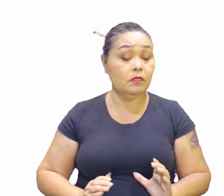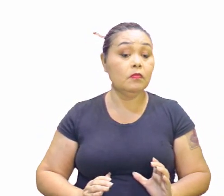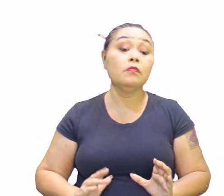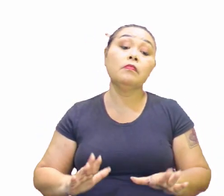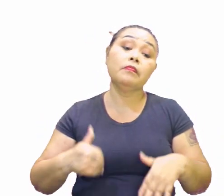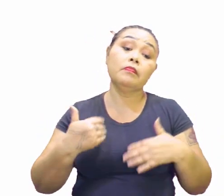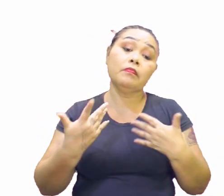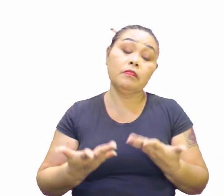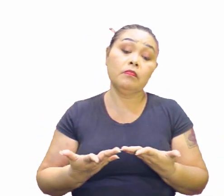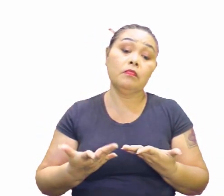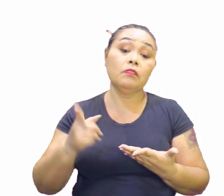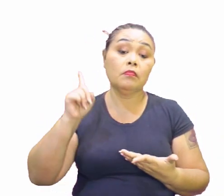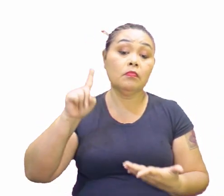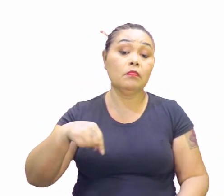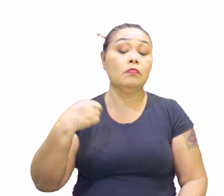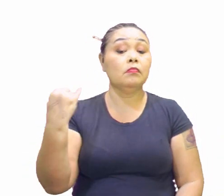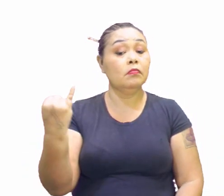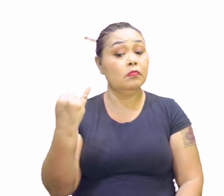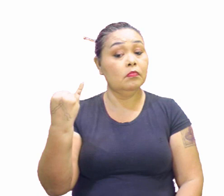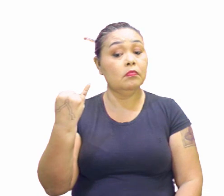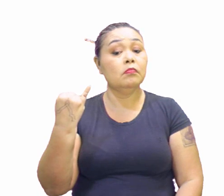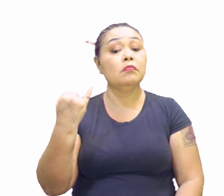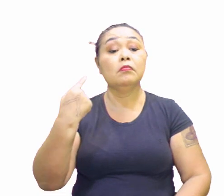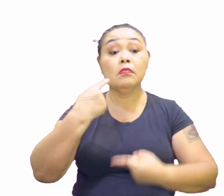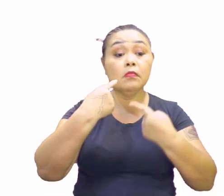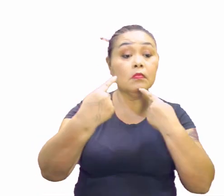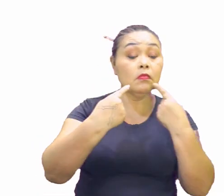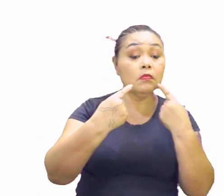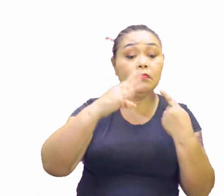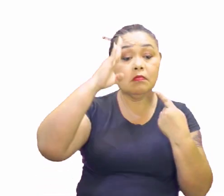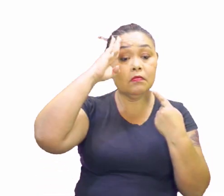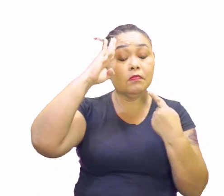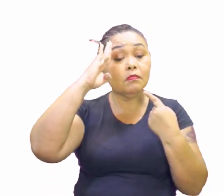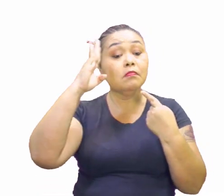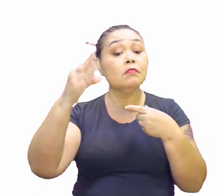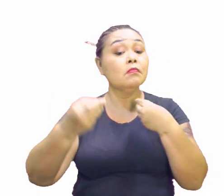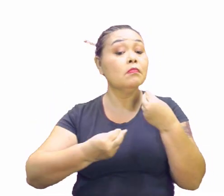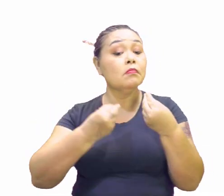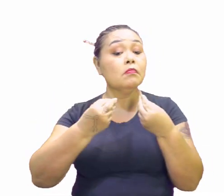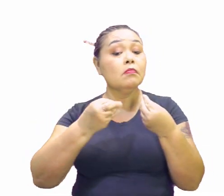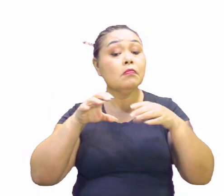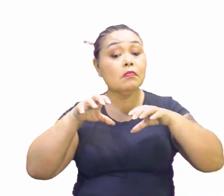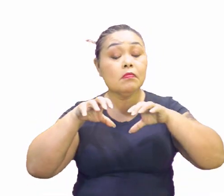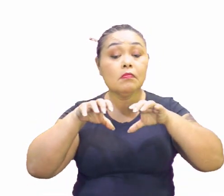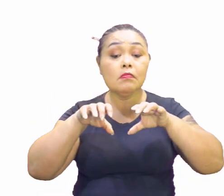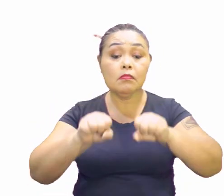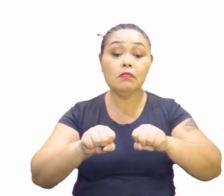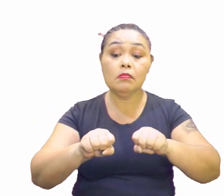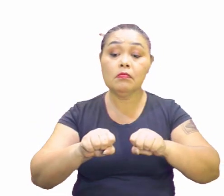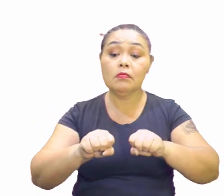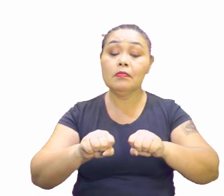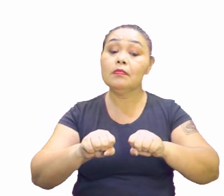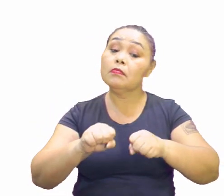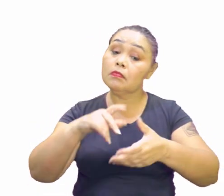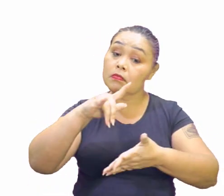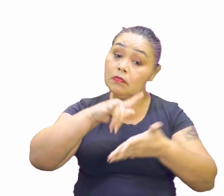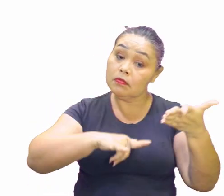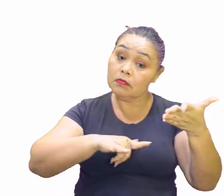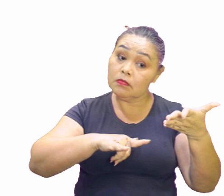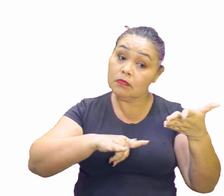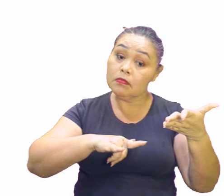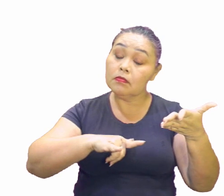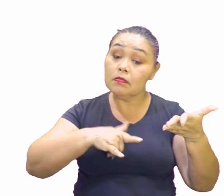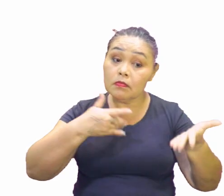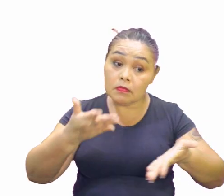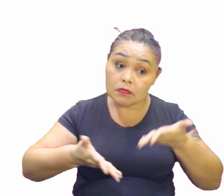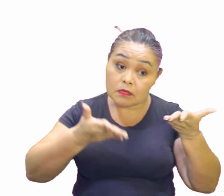cidadania. Dessa forma, é fundamental discutir a principal razão para a posse do